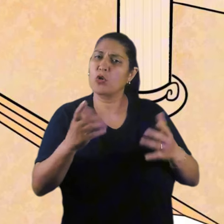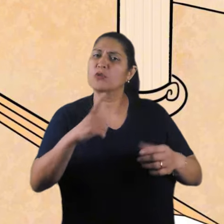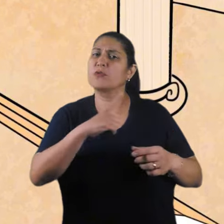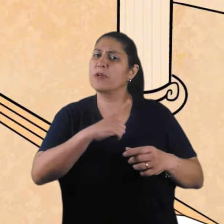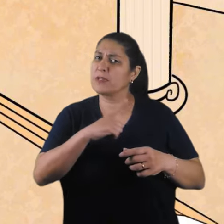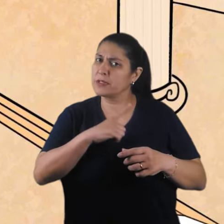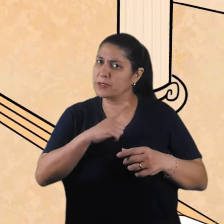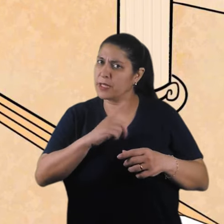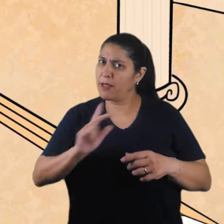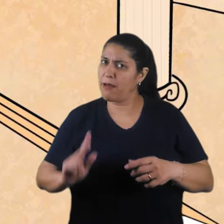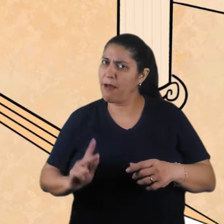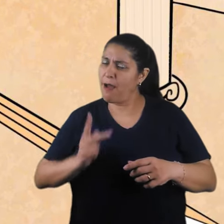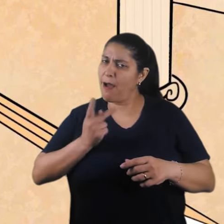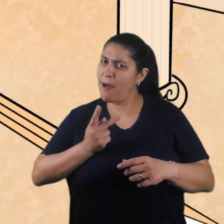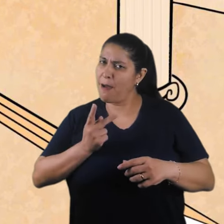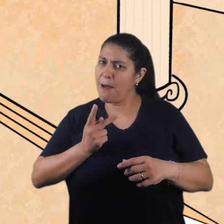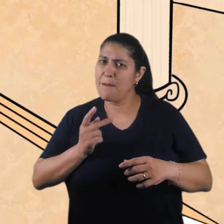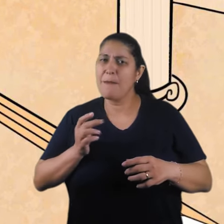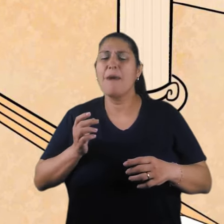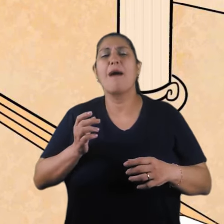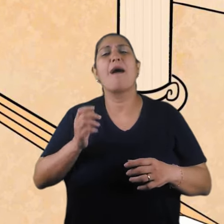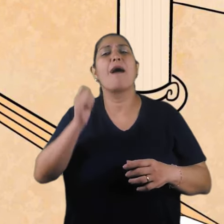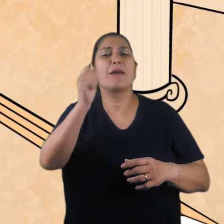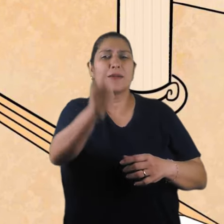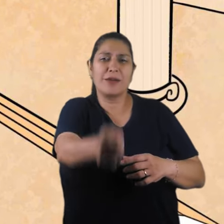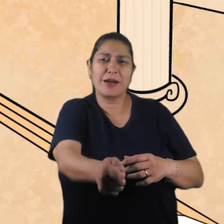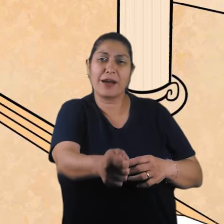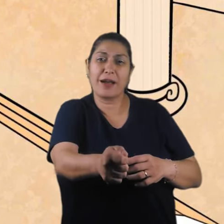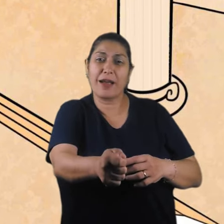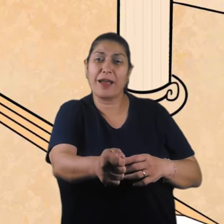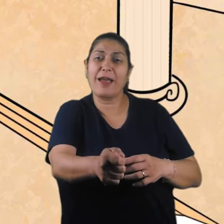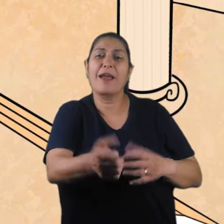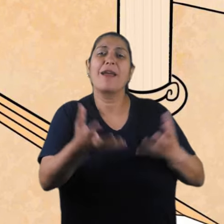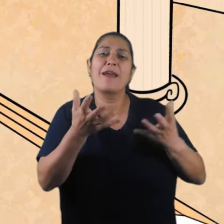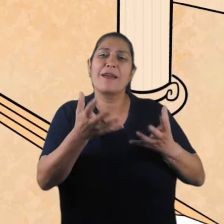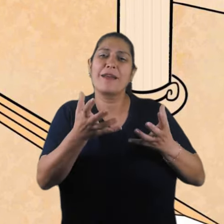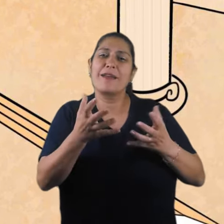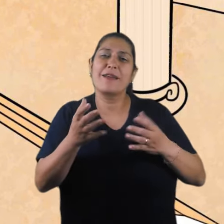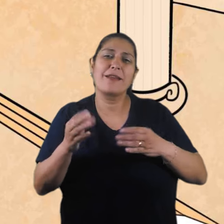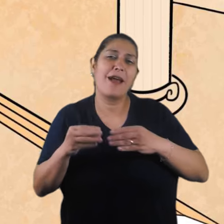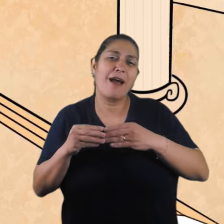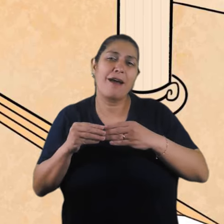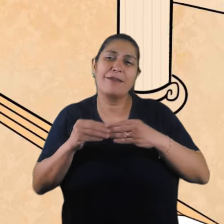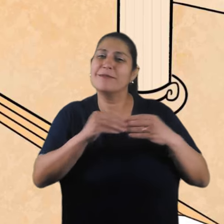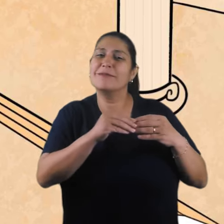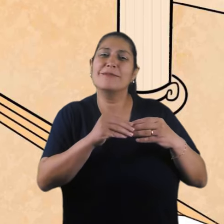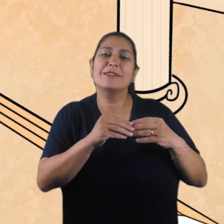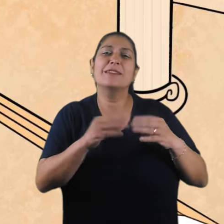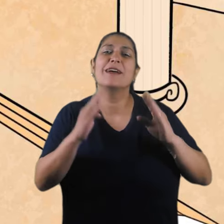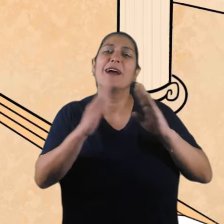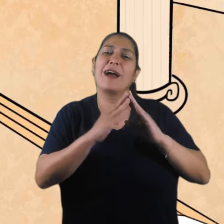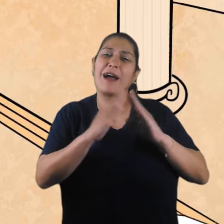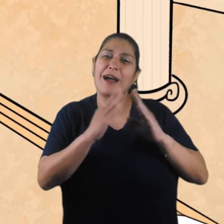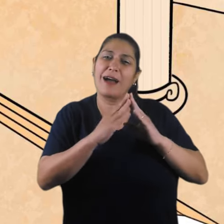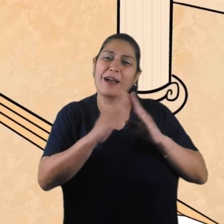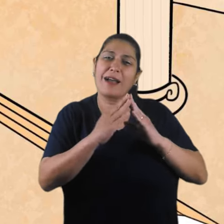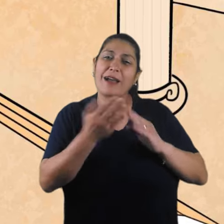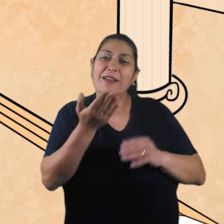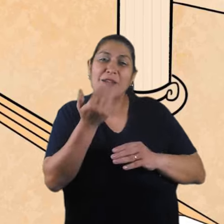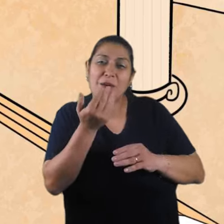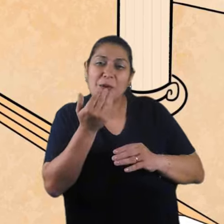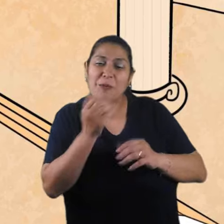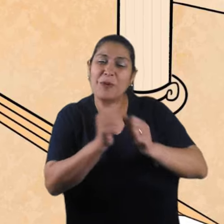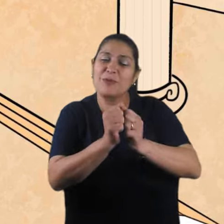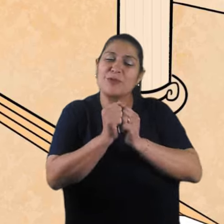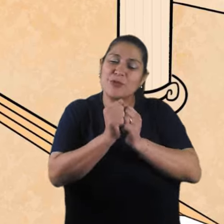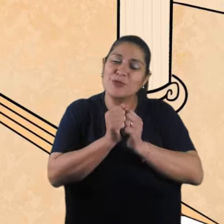ele: Vou oferecer ao rei e a Amã um banquete. Gostaria que viessem desfrutar